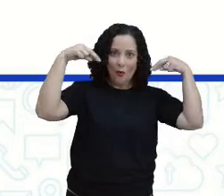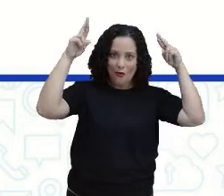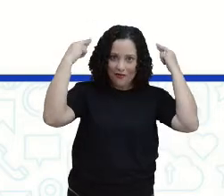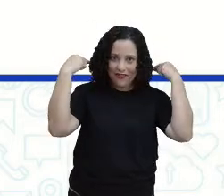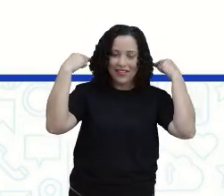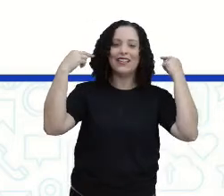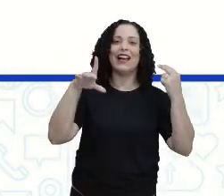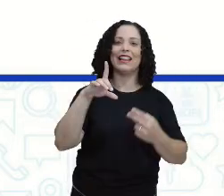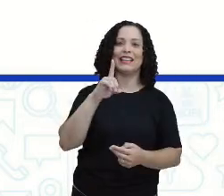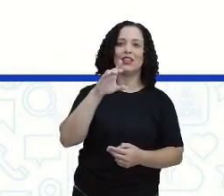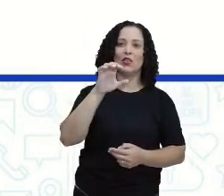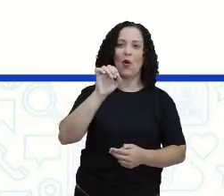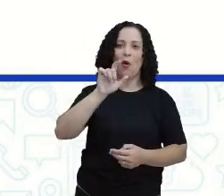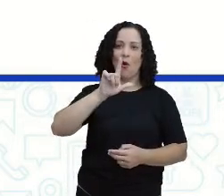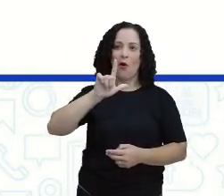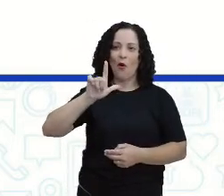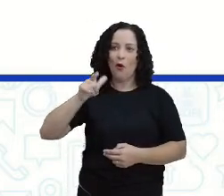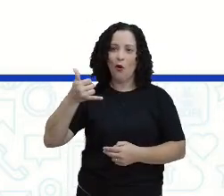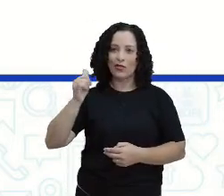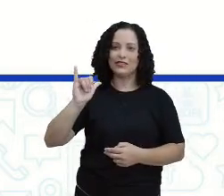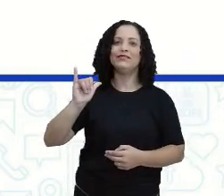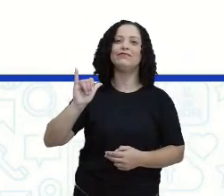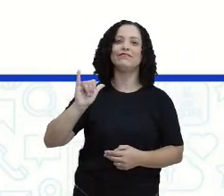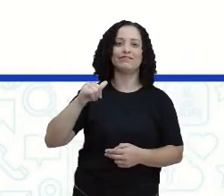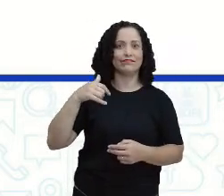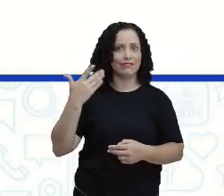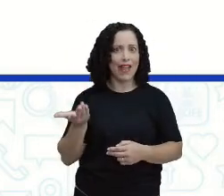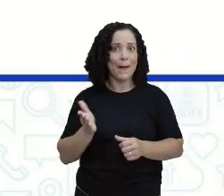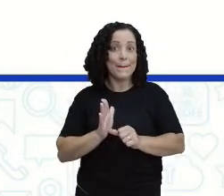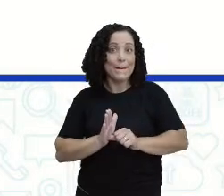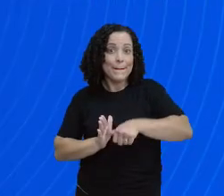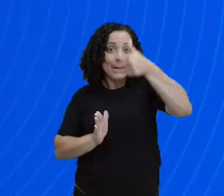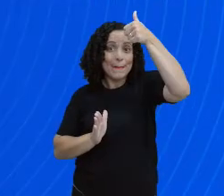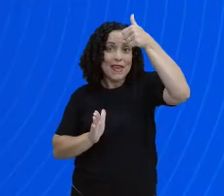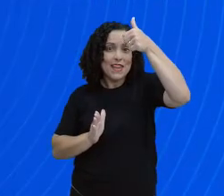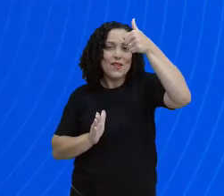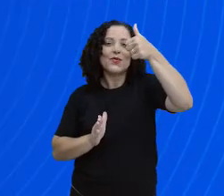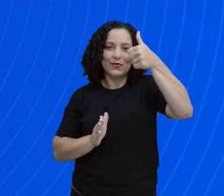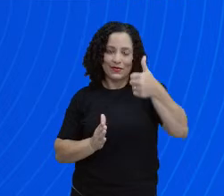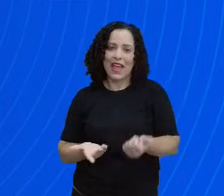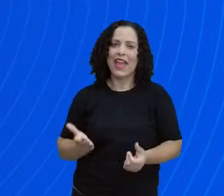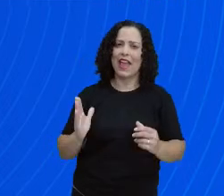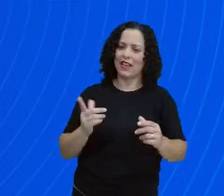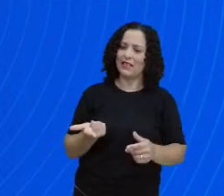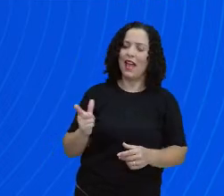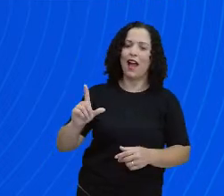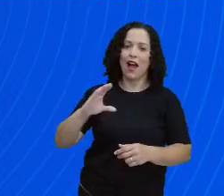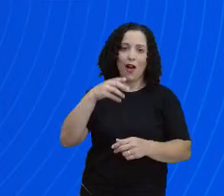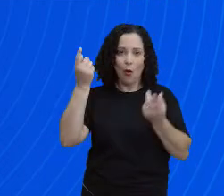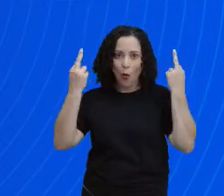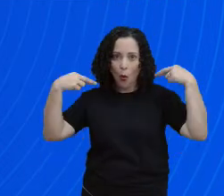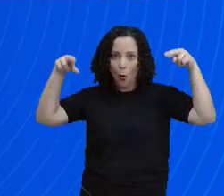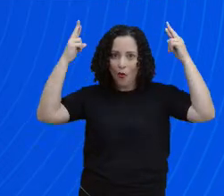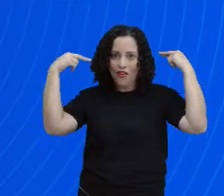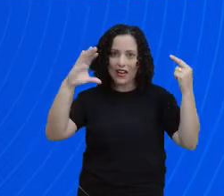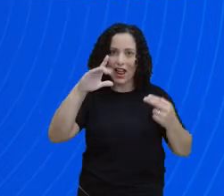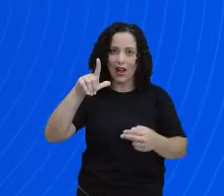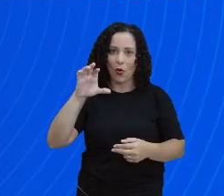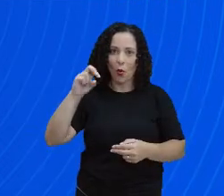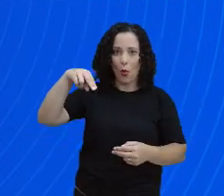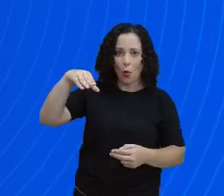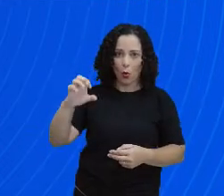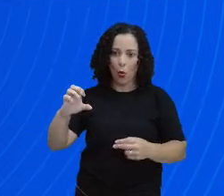Ó, primeiro clone de mamífero que teve, né, no mundo inteiro. Todo mundo na época ficou super, né?